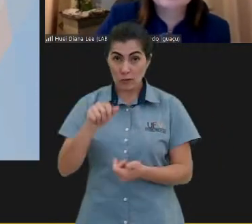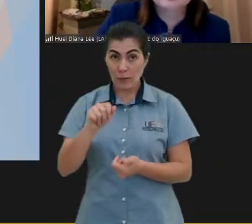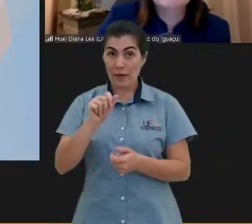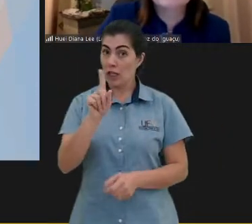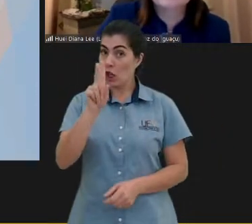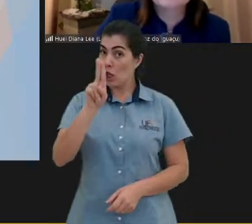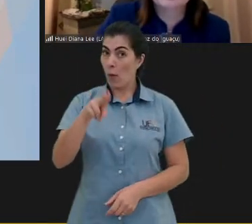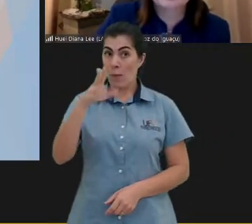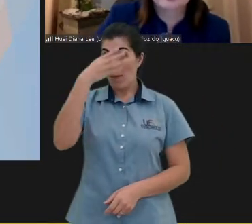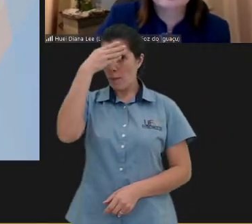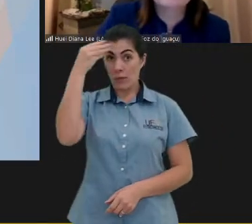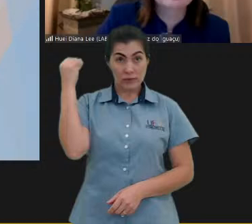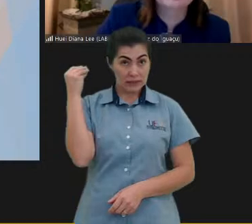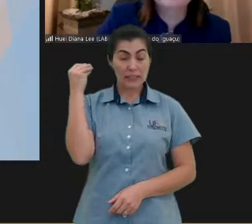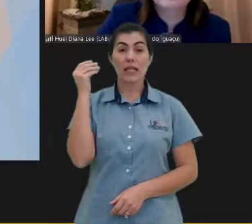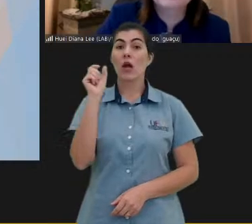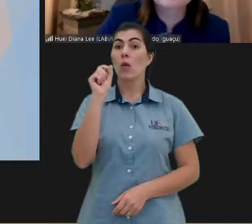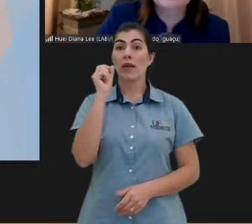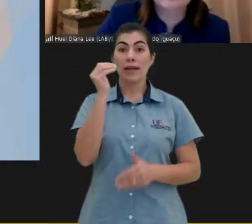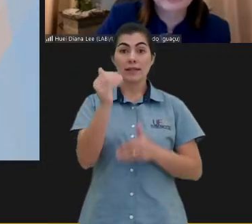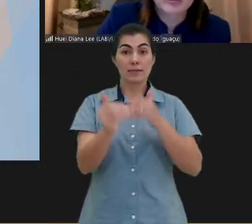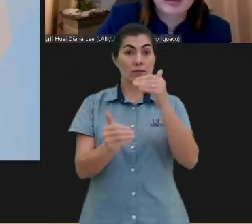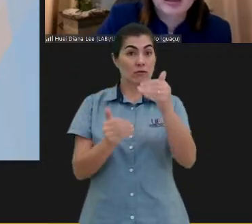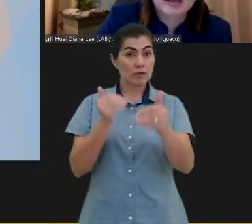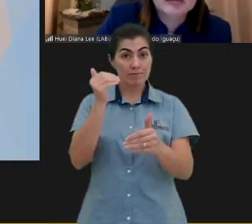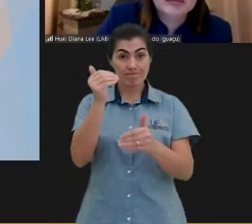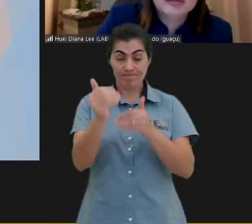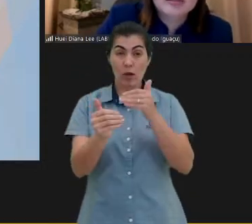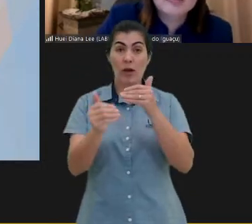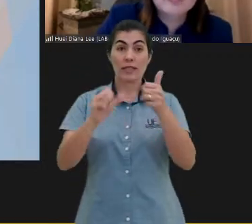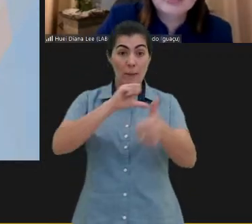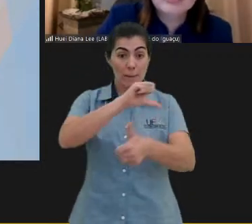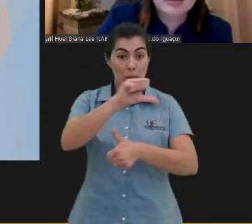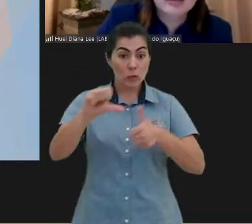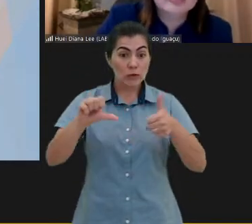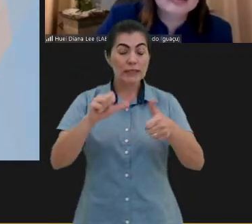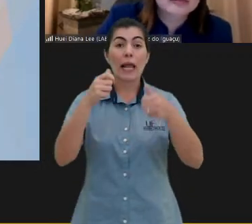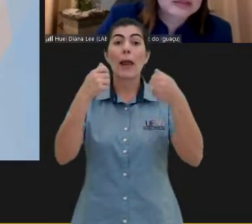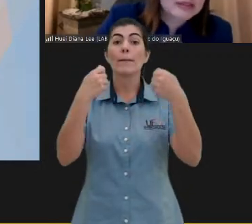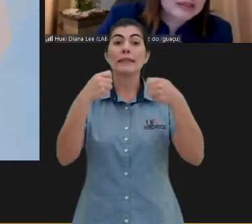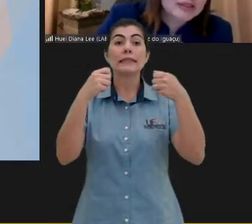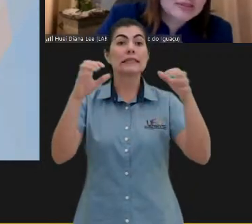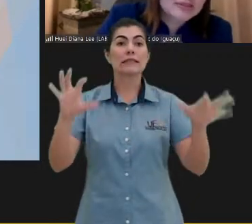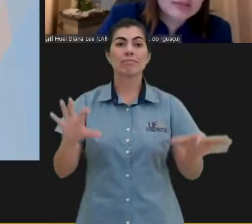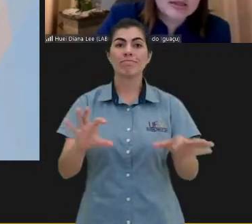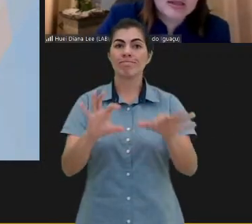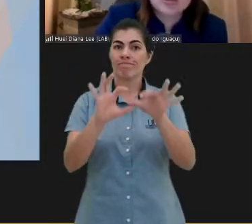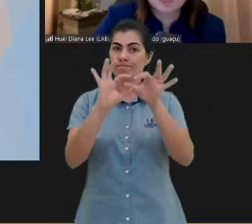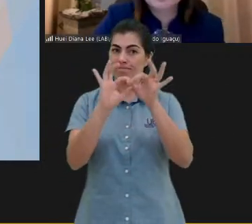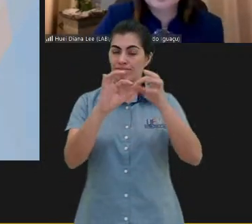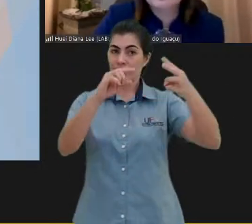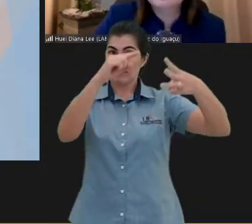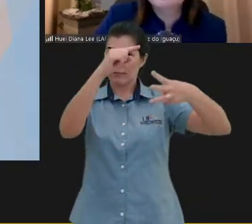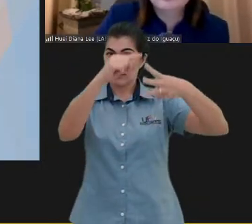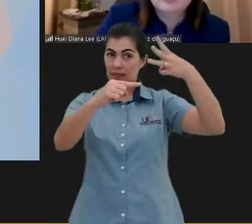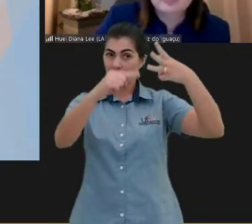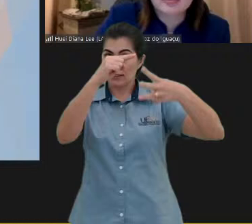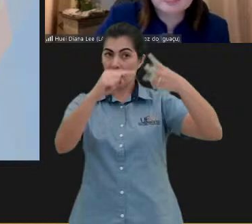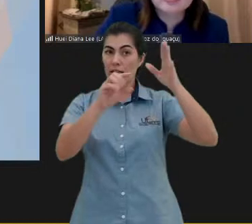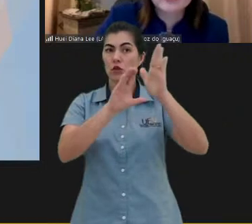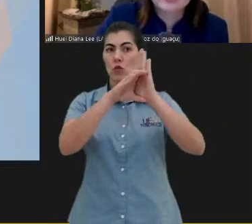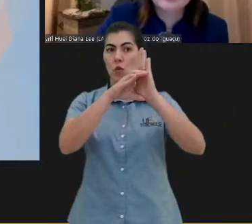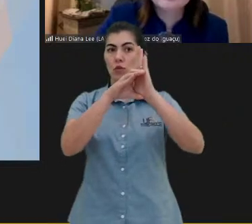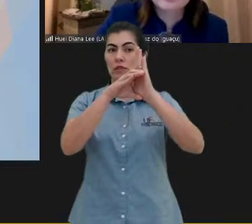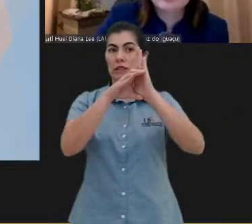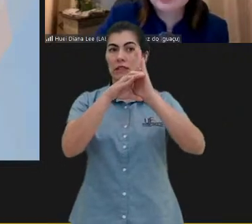esquecer que esse progresso, essa movimentação, ela tem que estar sempre baseada nesses três conceitos